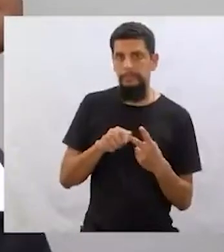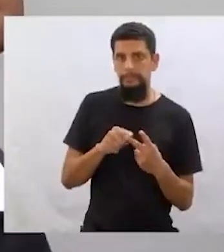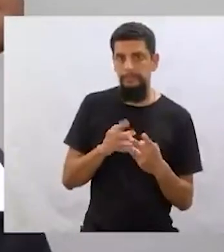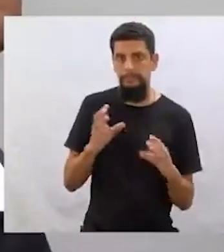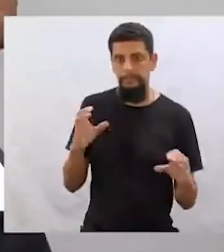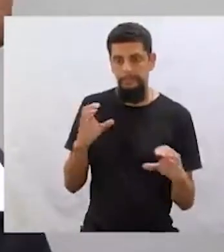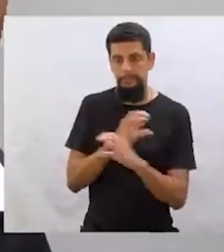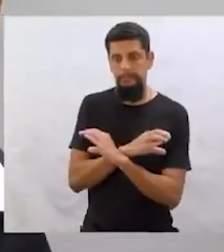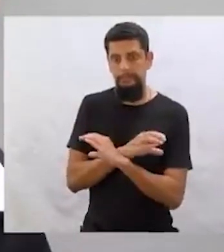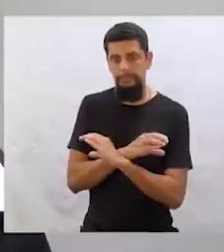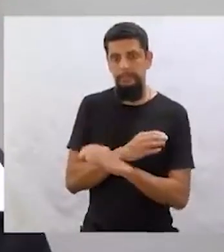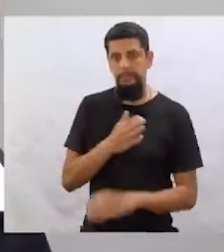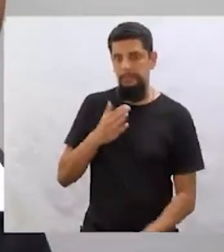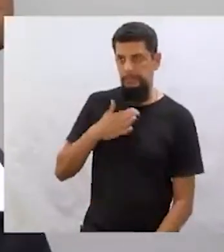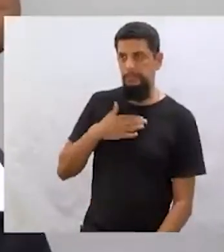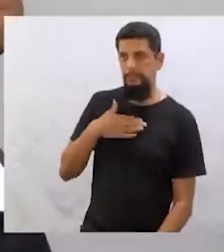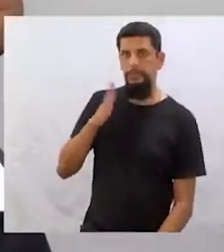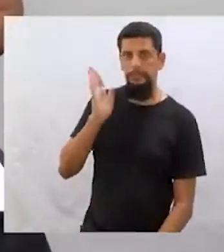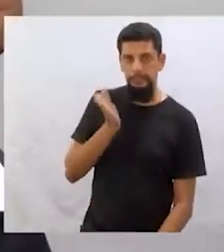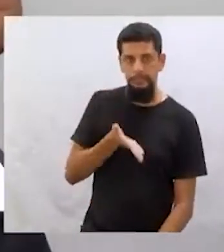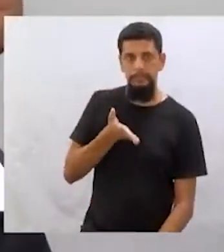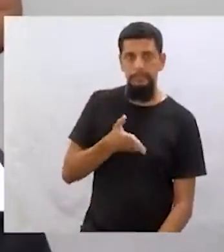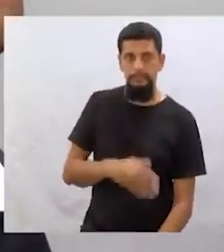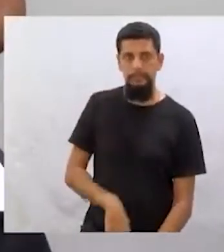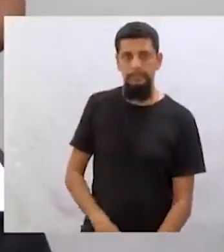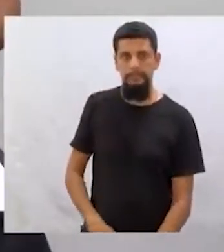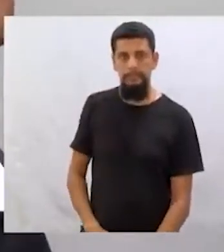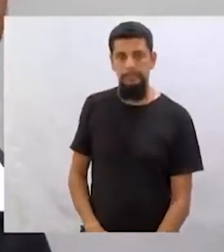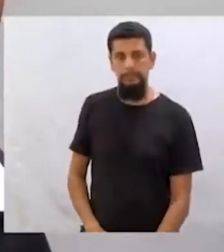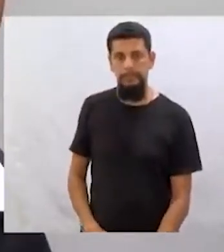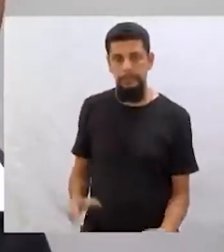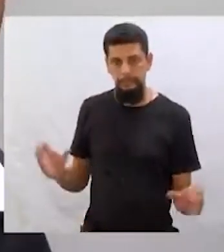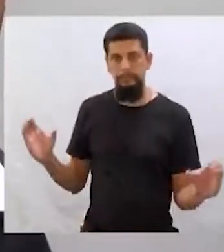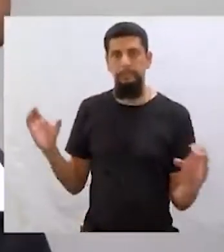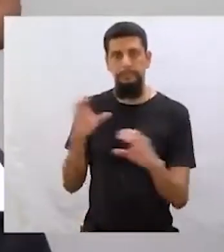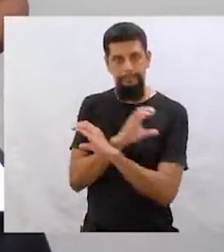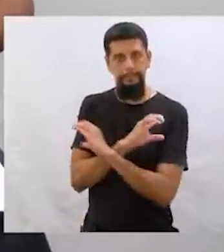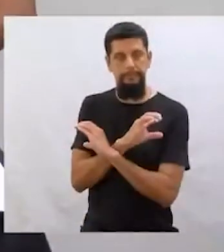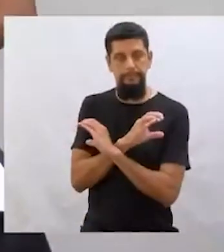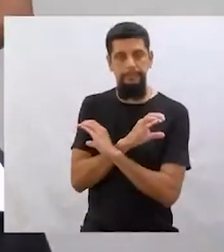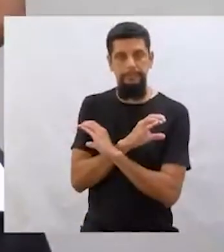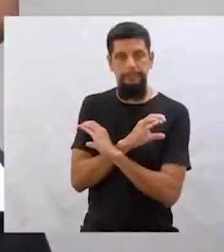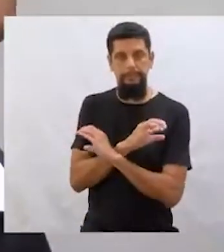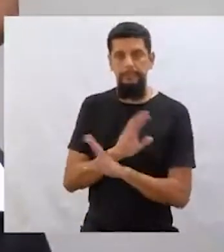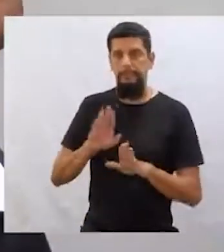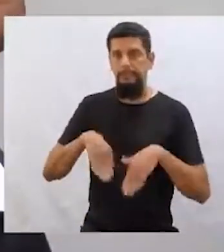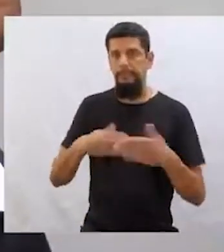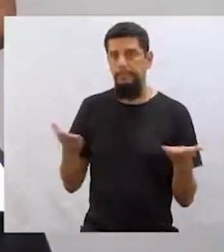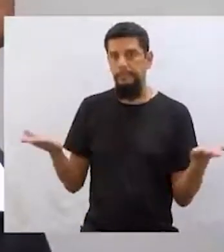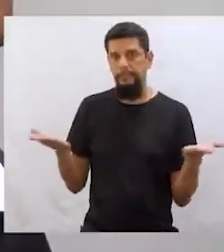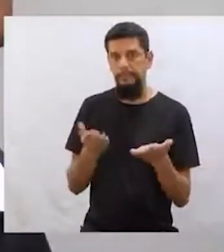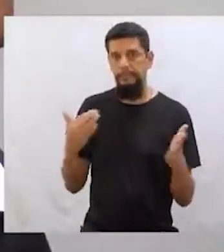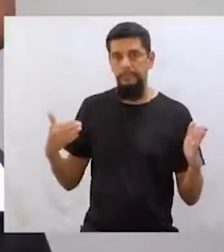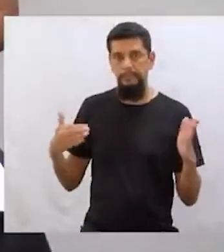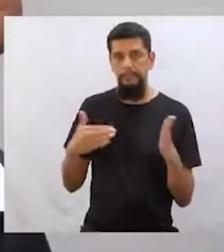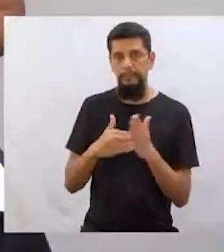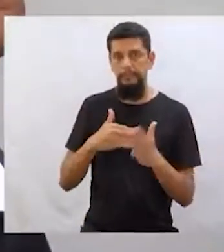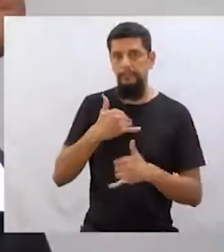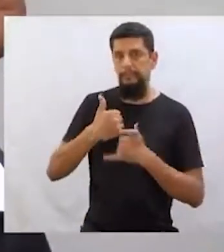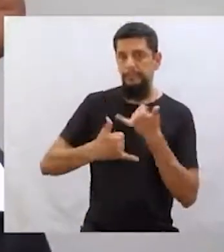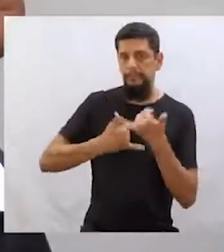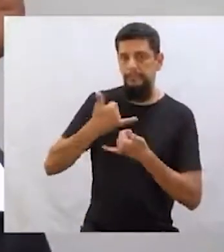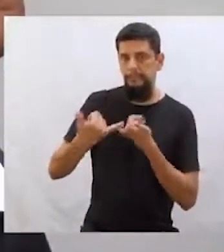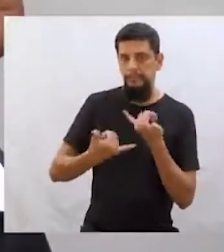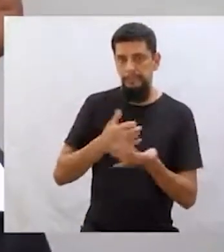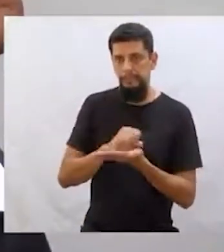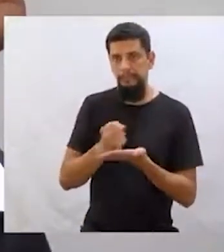aqui. Exatamente. Então, e o meu já estava completo. Então, agora, a última